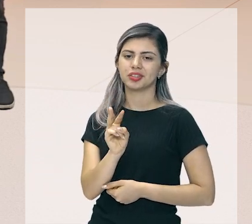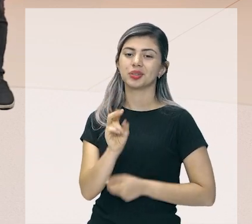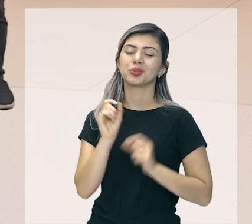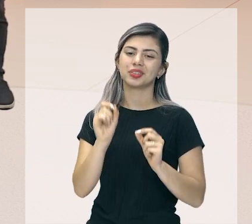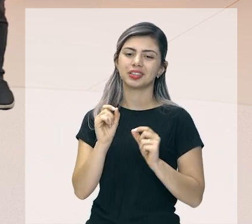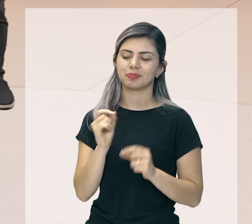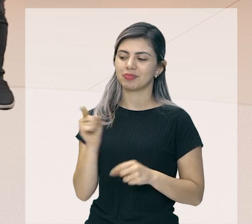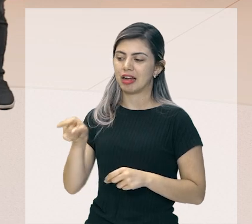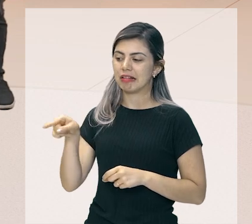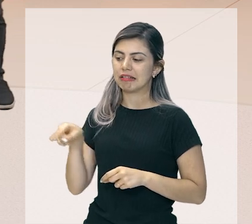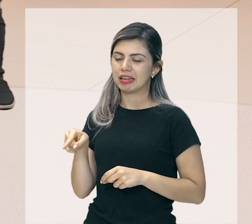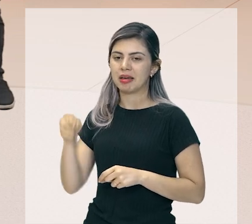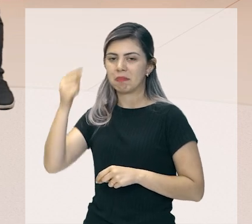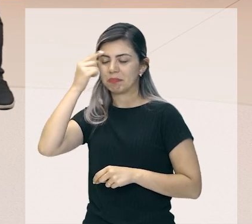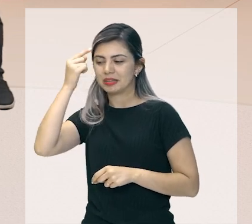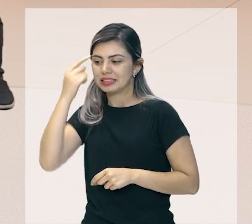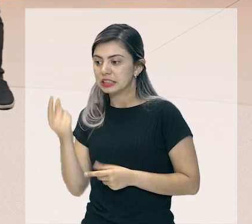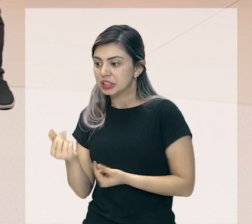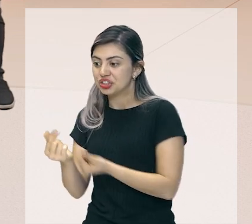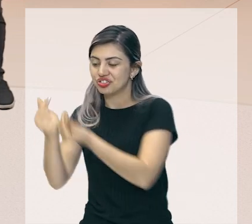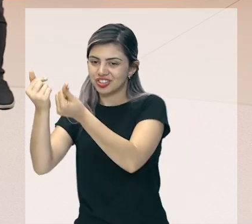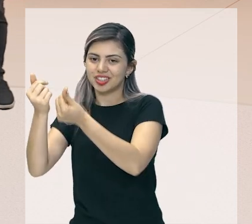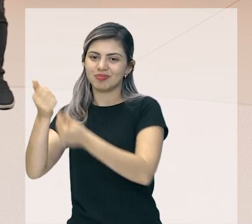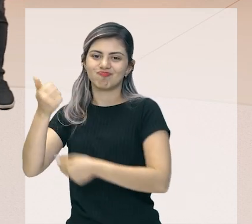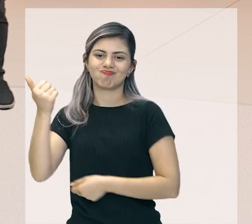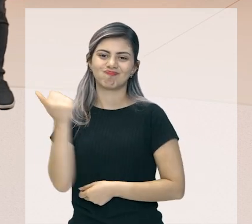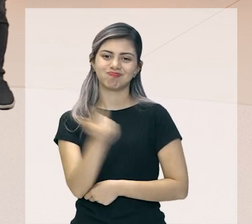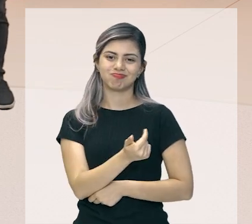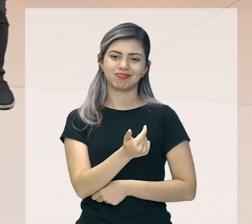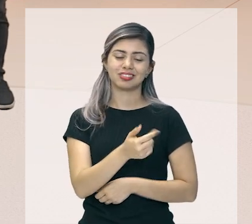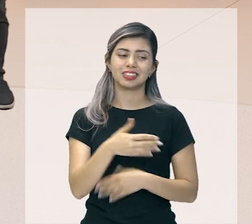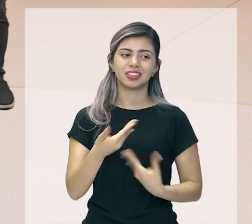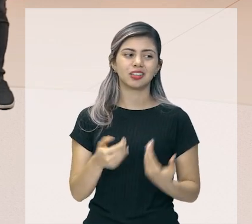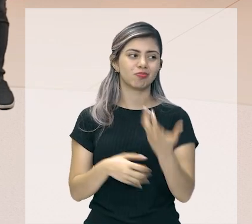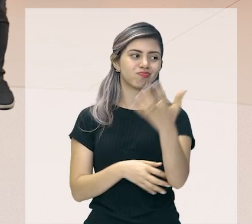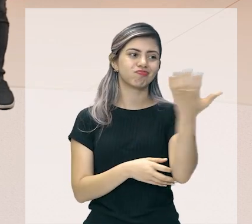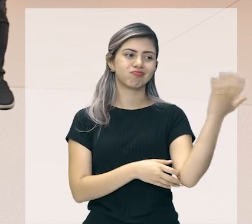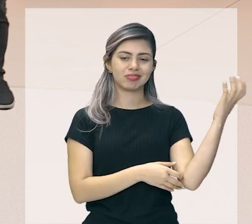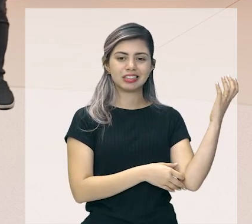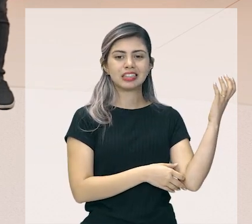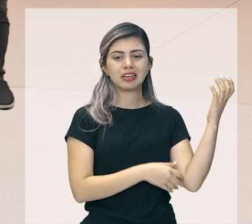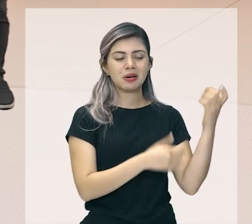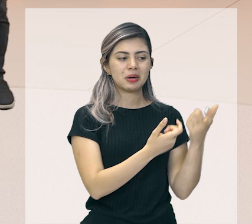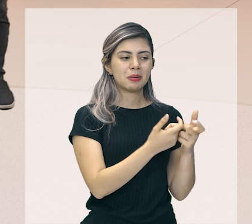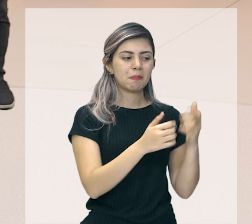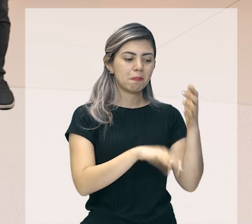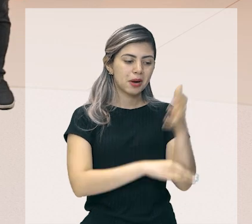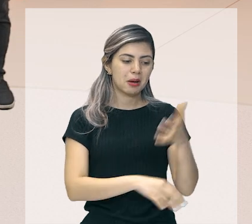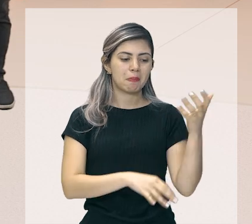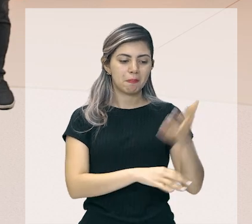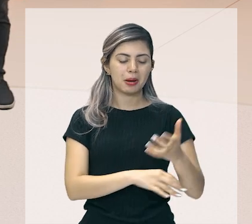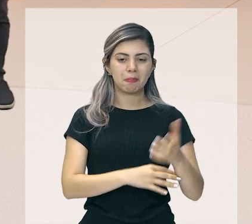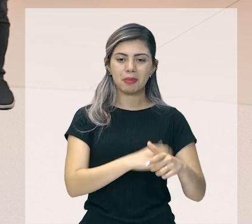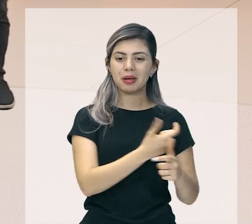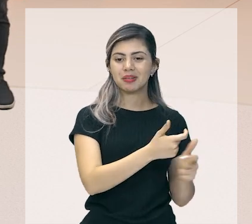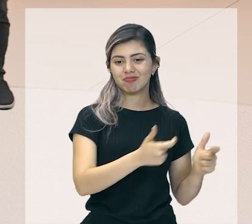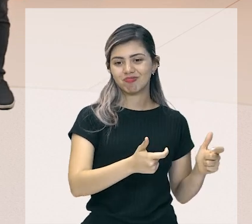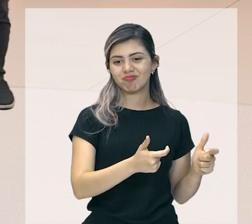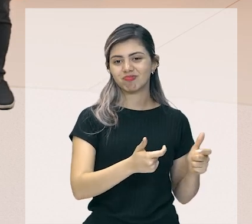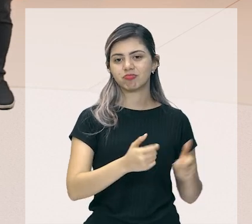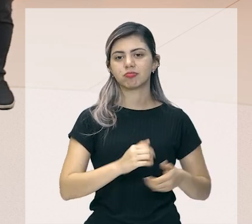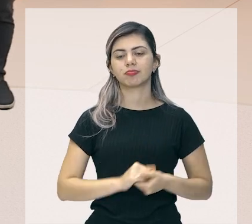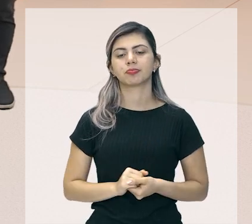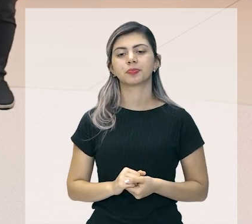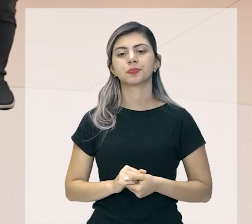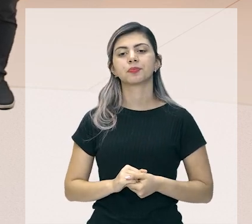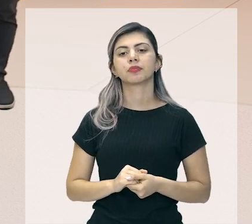o dinheiro está ganhando, né? Então, a coisa do desmatamento tem sido cada vez maior. Vamos dar uma olhada, vamos revisar, na